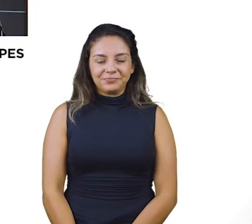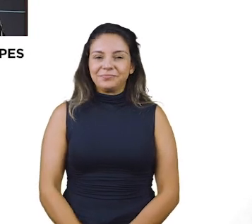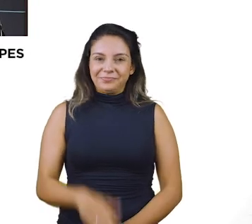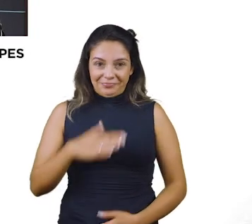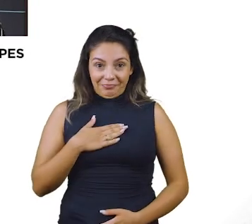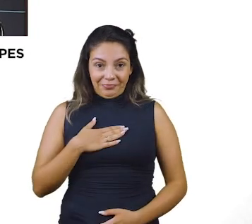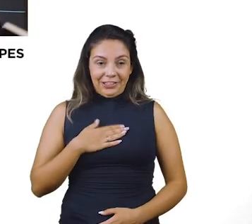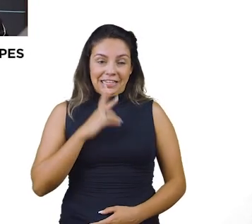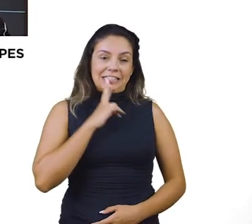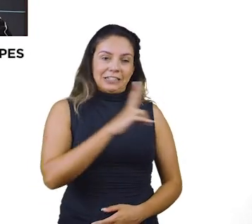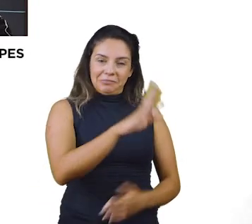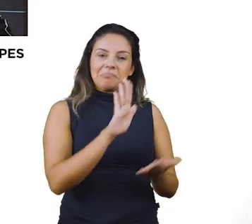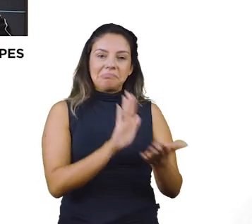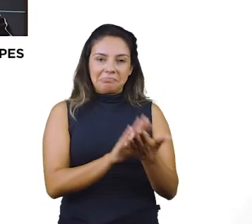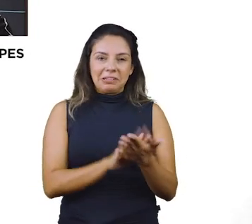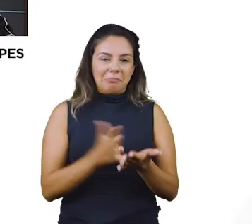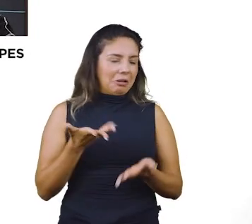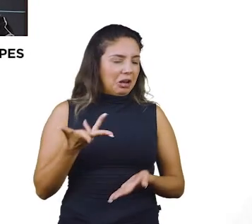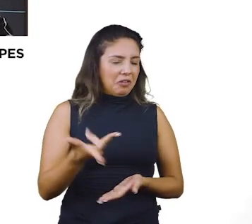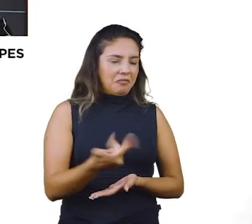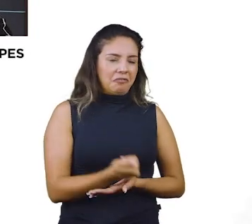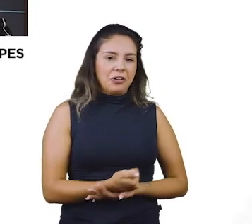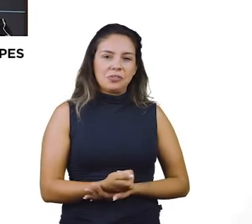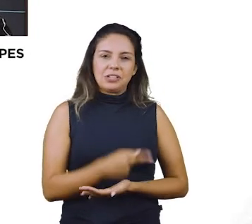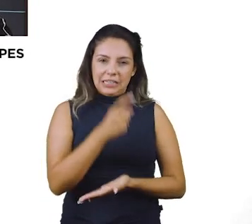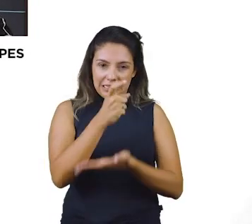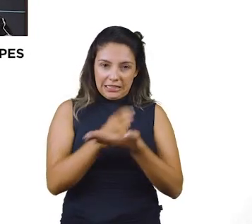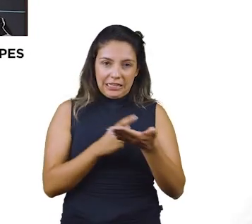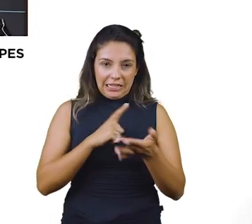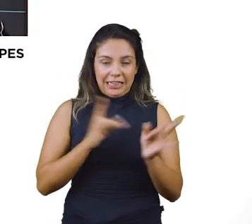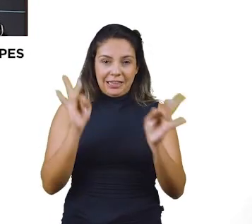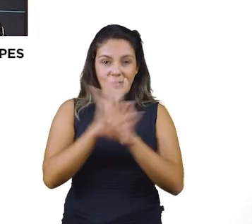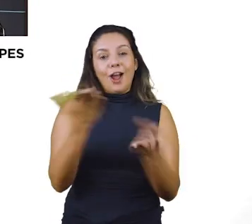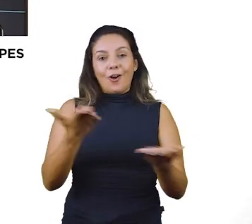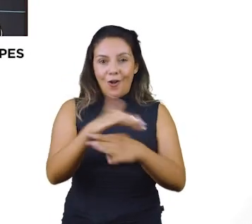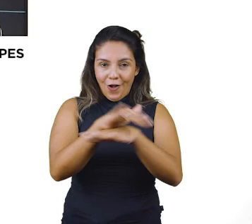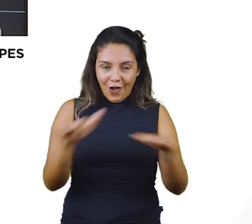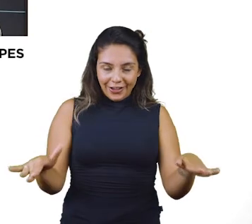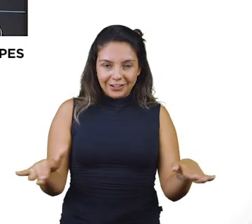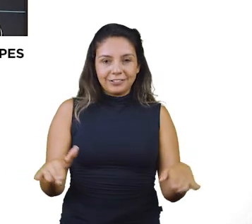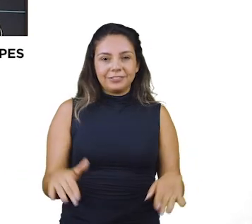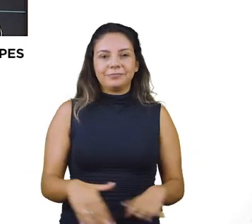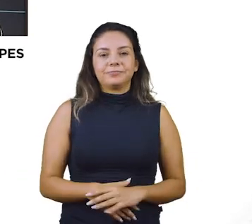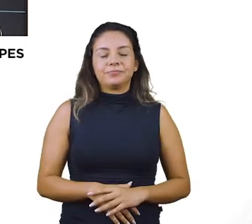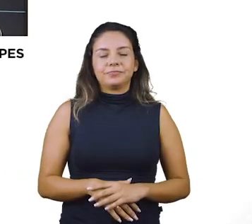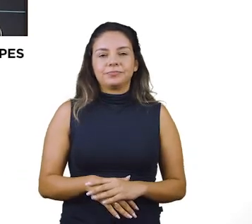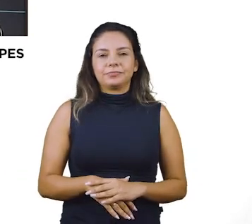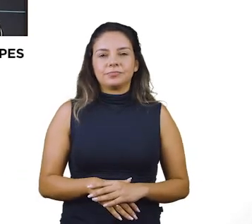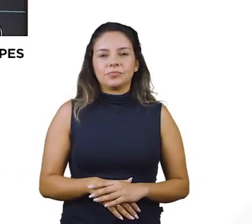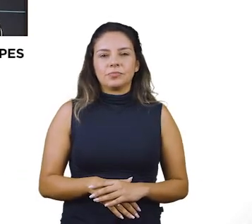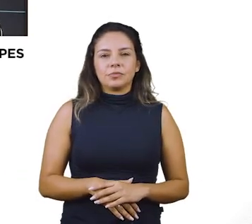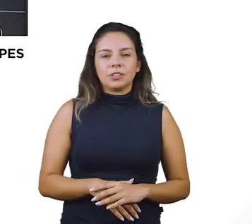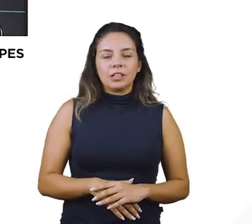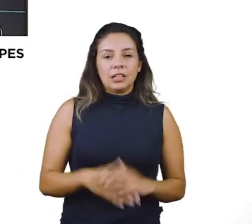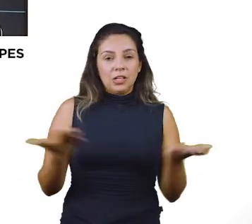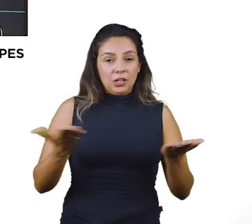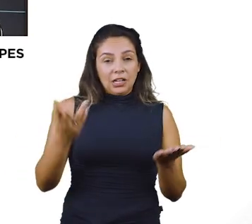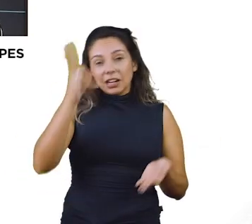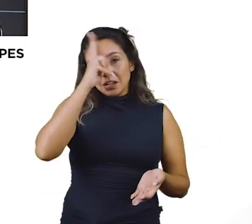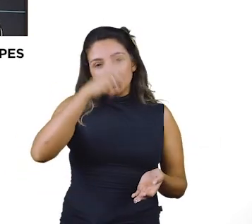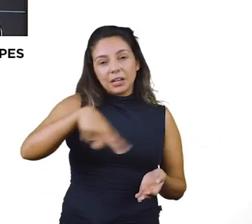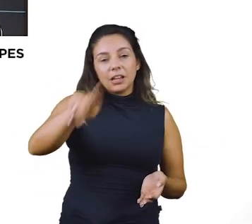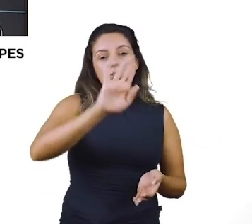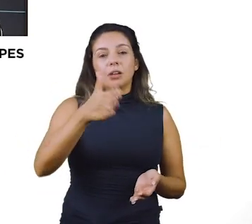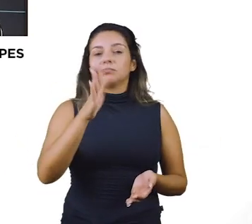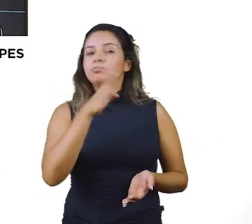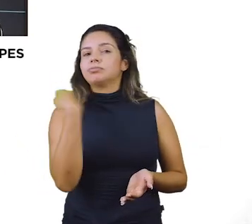Maravilhoso. Esse texto, com ele, a gente termina Sempre um Papo, lembrando que já são mais de 110 mil